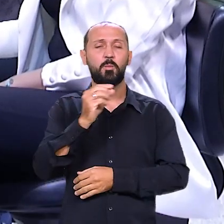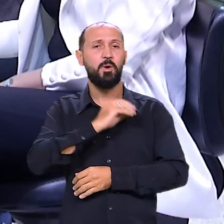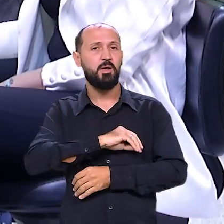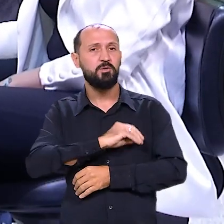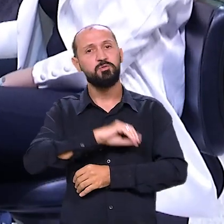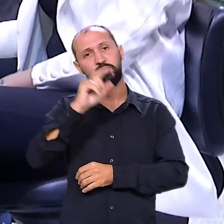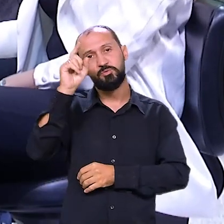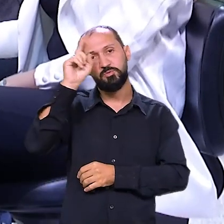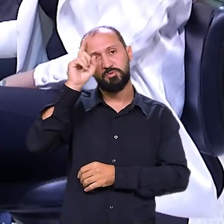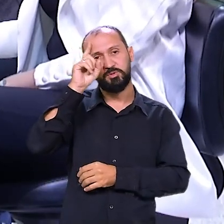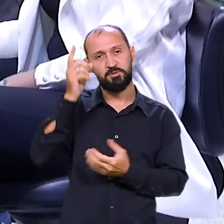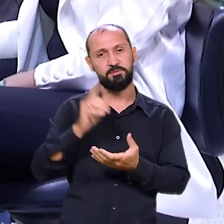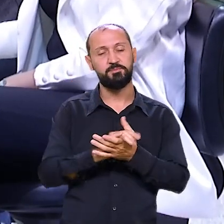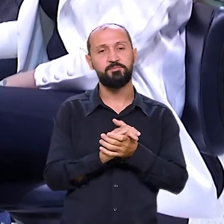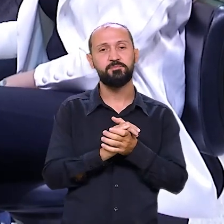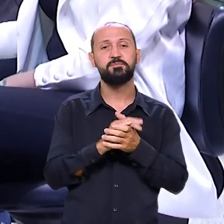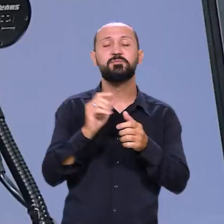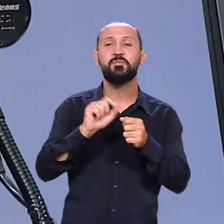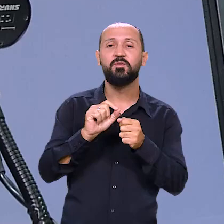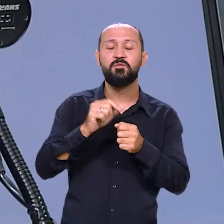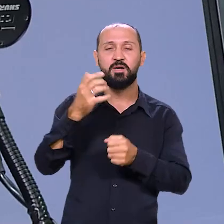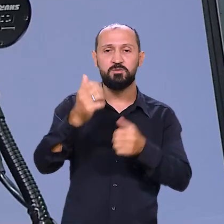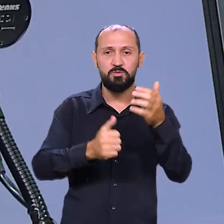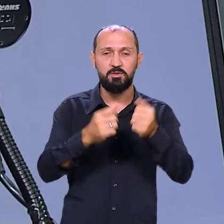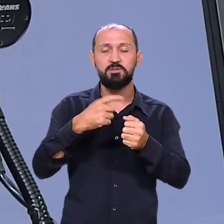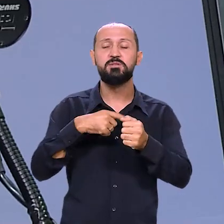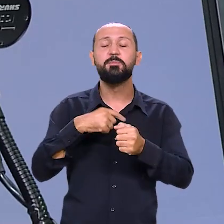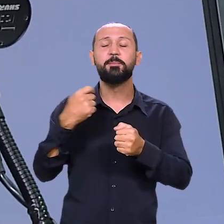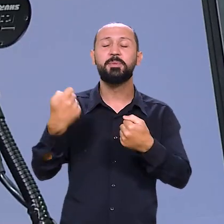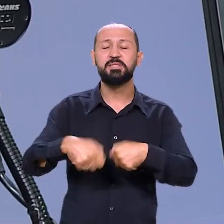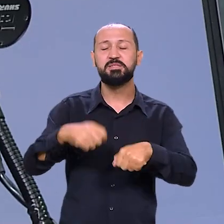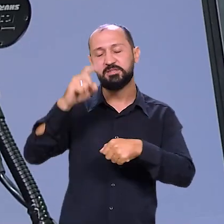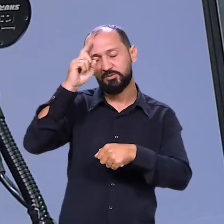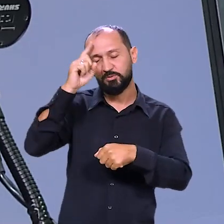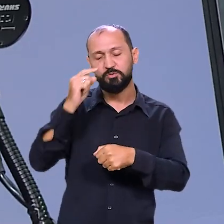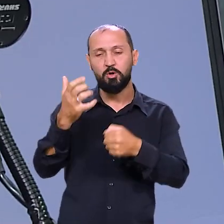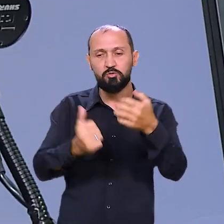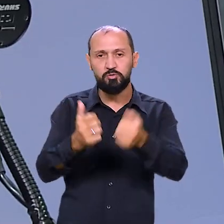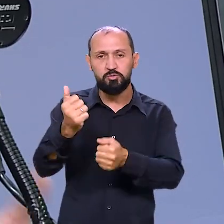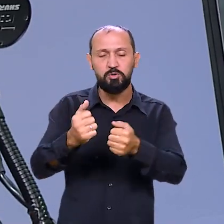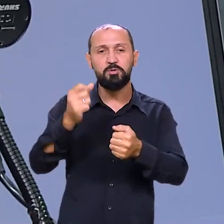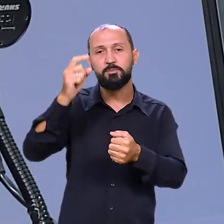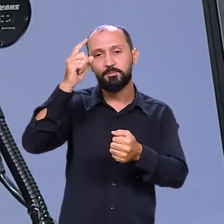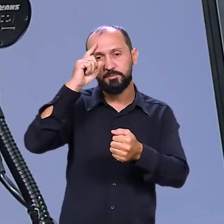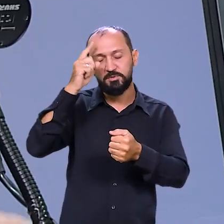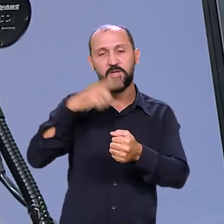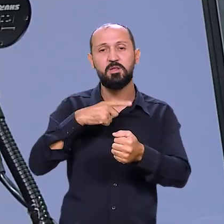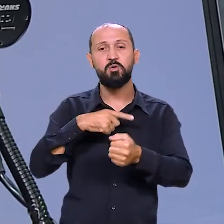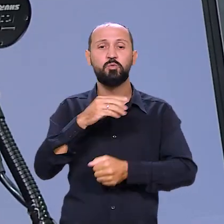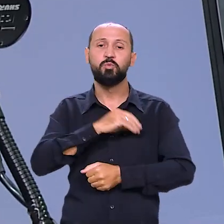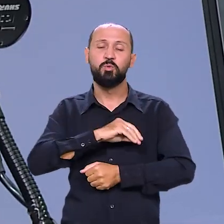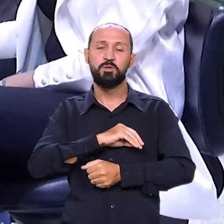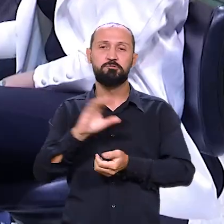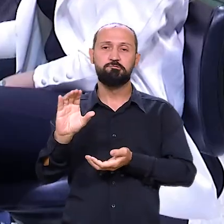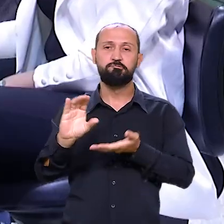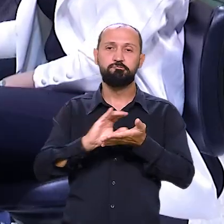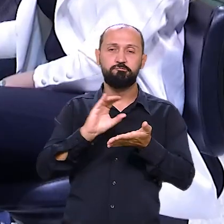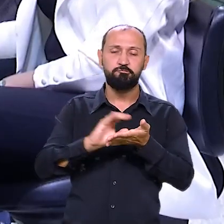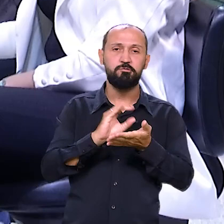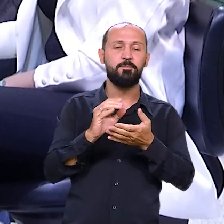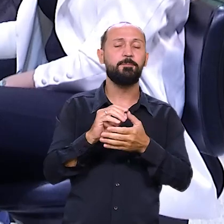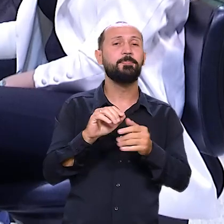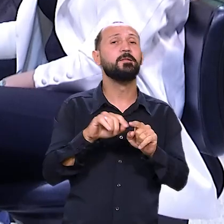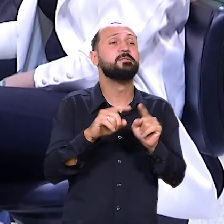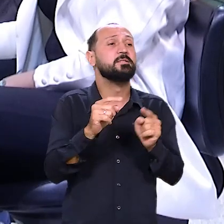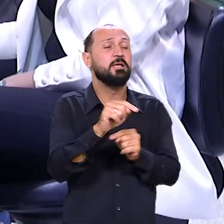renda diária. Então, o produtor de leite, todo dia você tem que tirar leite. Então, todo dia você tem uma renda. Então,